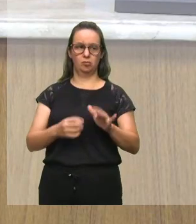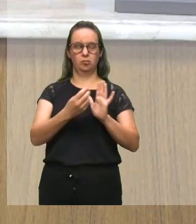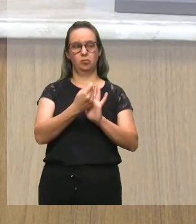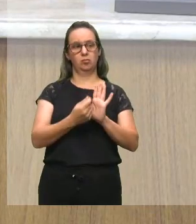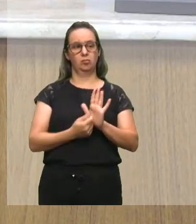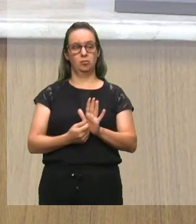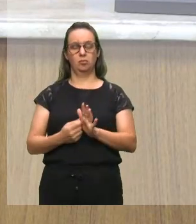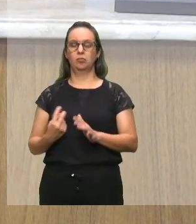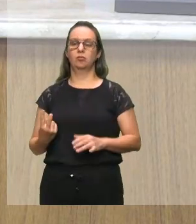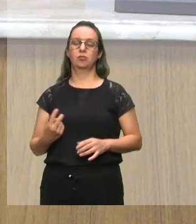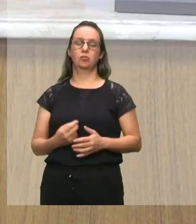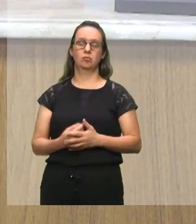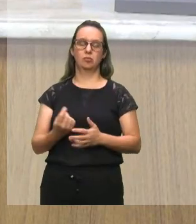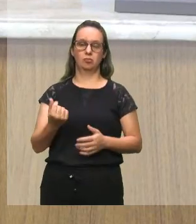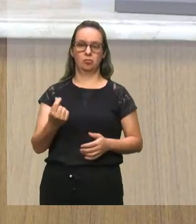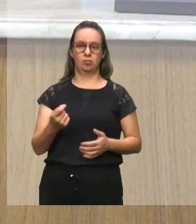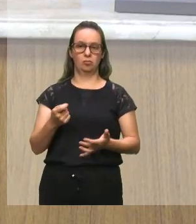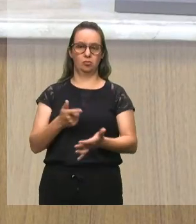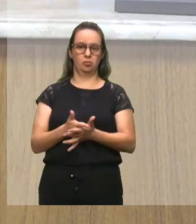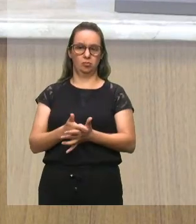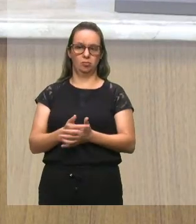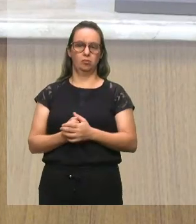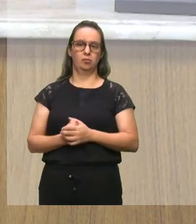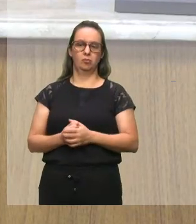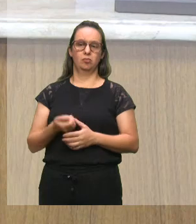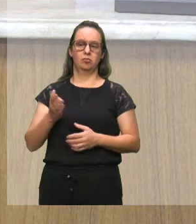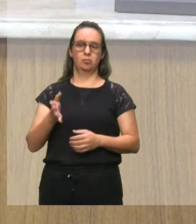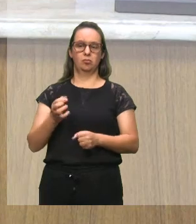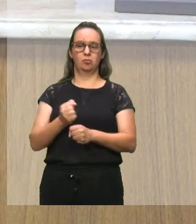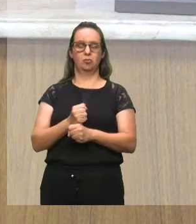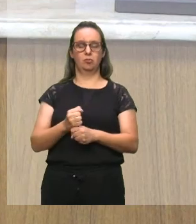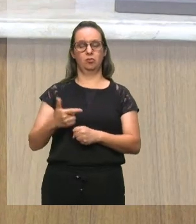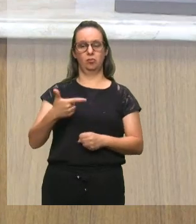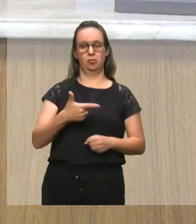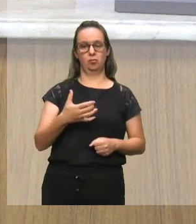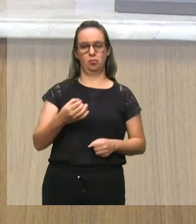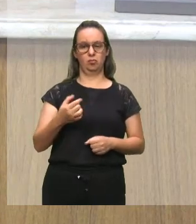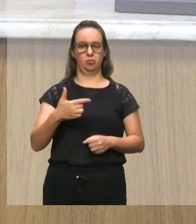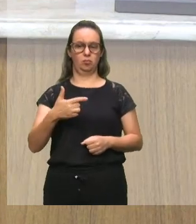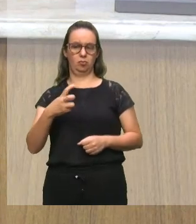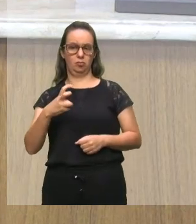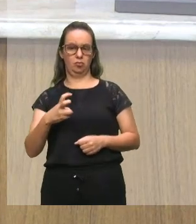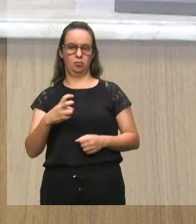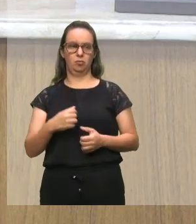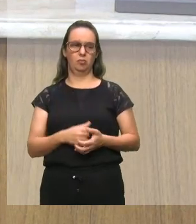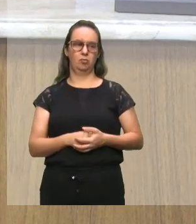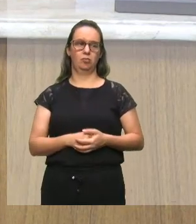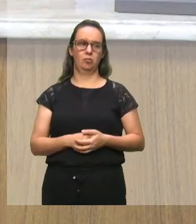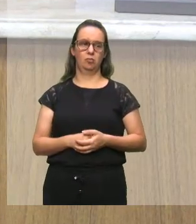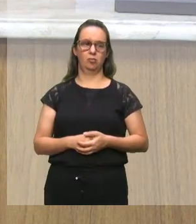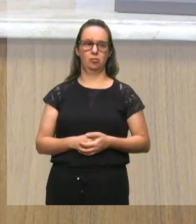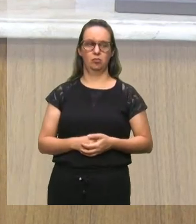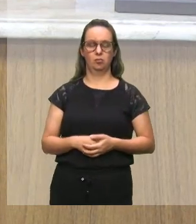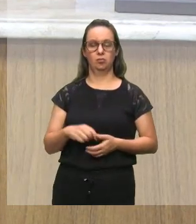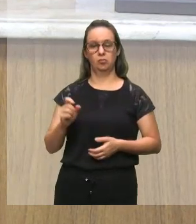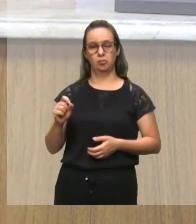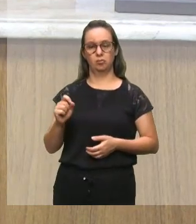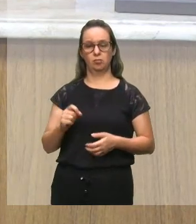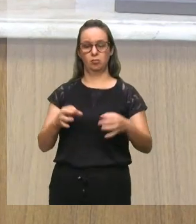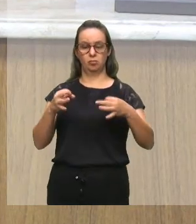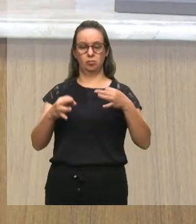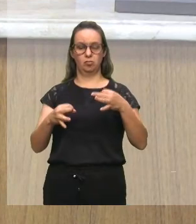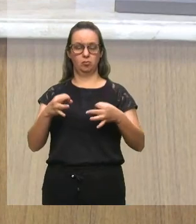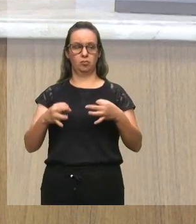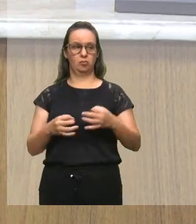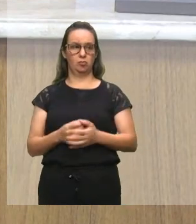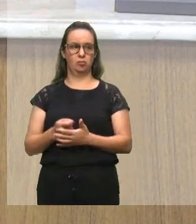que é pago hoje, projetado para 2025. Tá? E aí, se judicialmente for decidido que